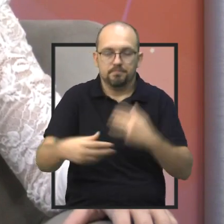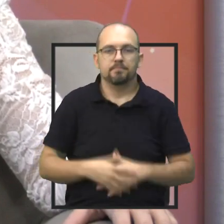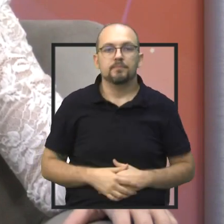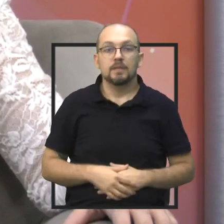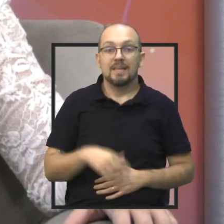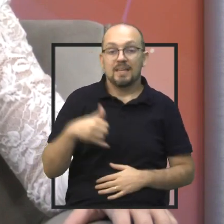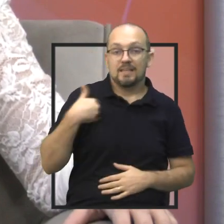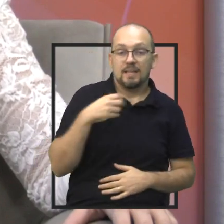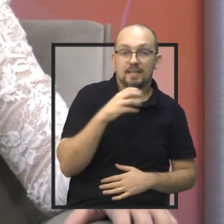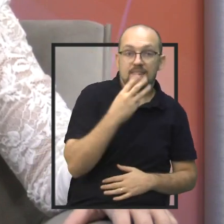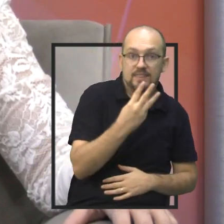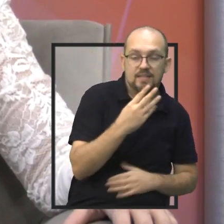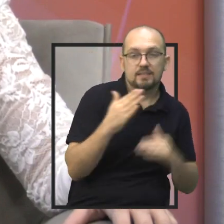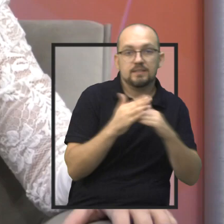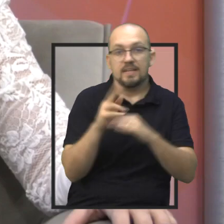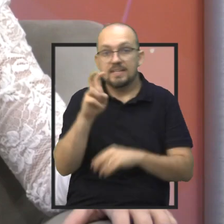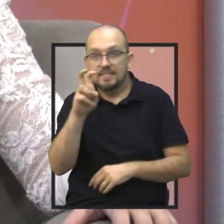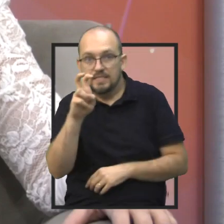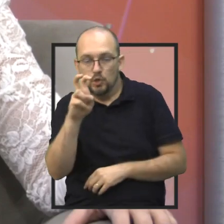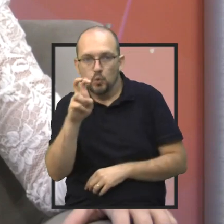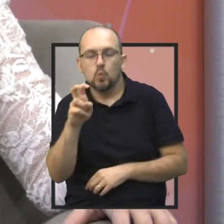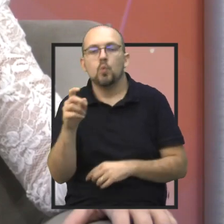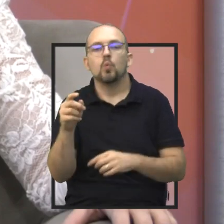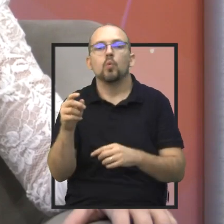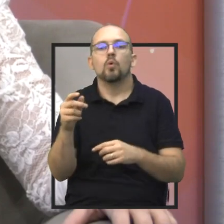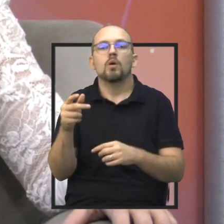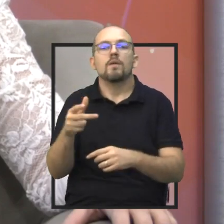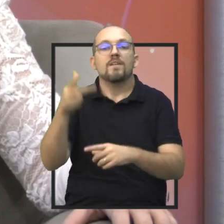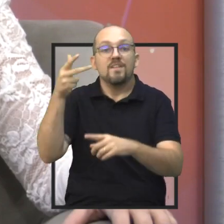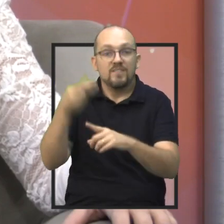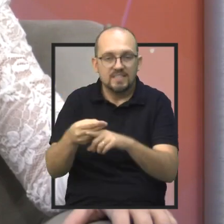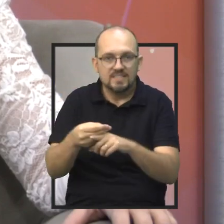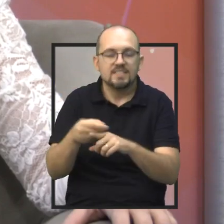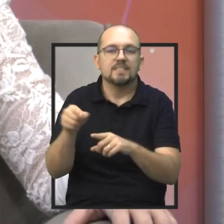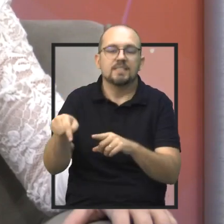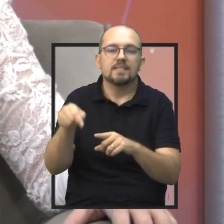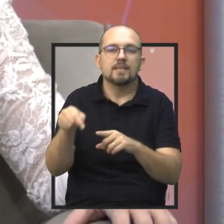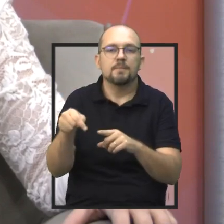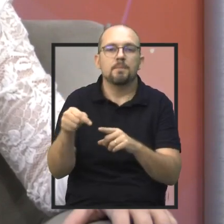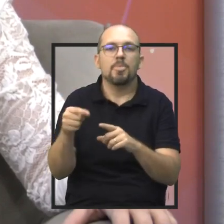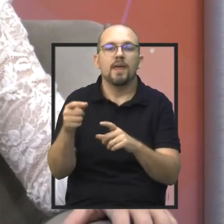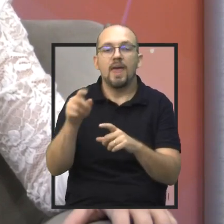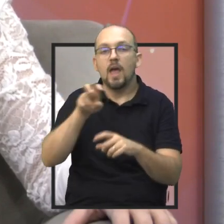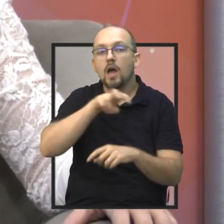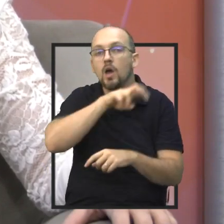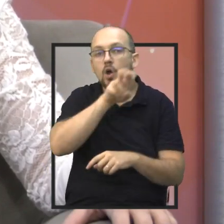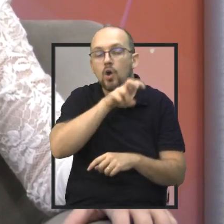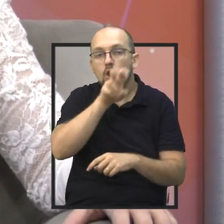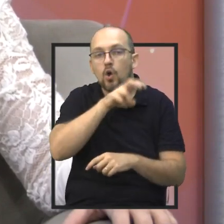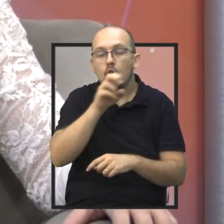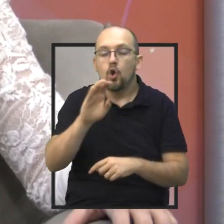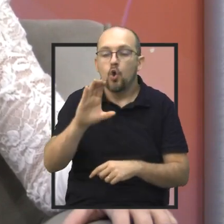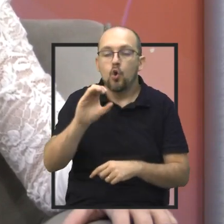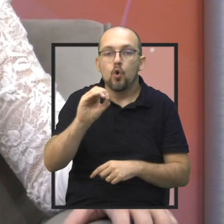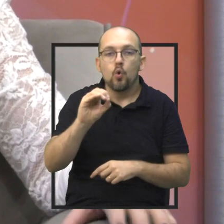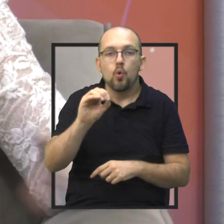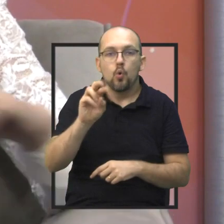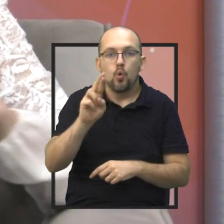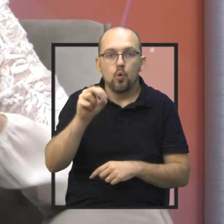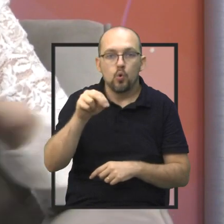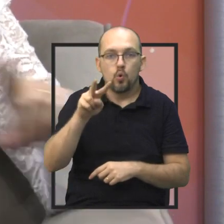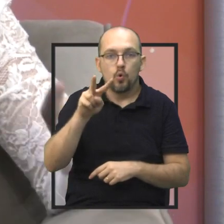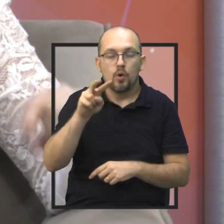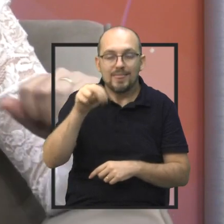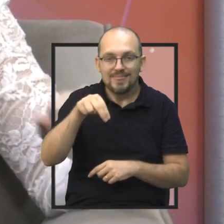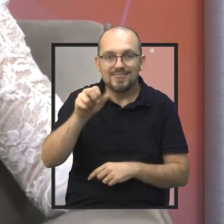a vacina contra a Covid monovalente da Coronavac, elas já têm indicação de um reforço,